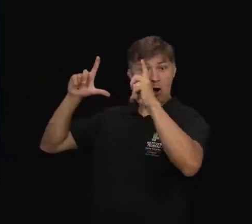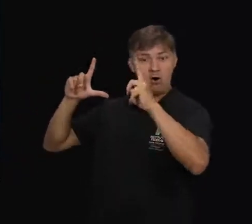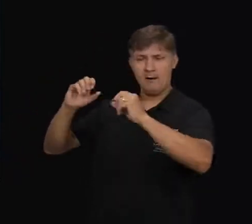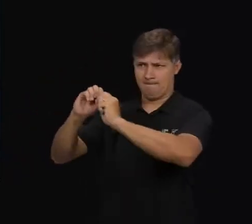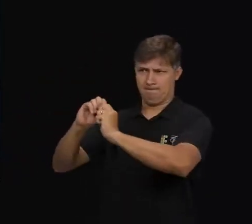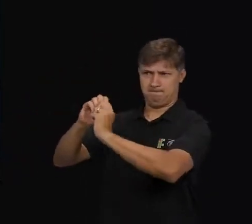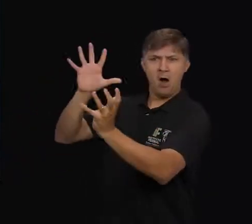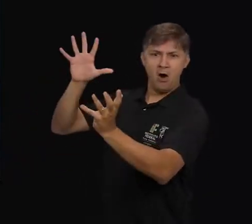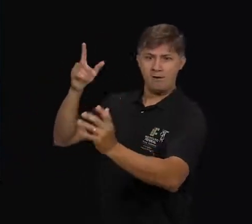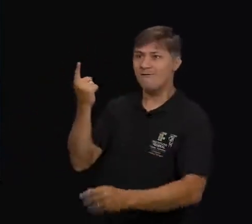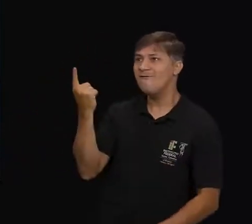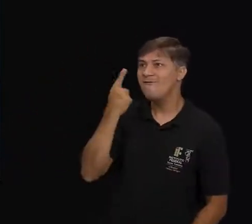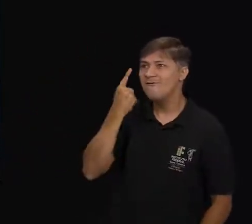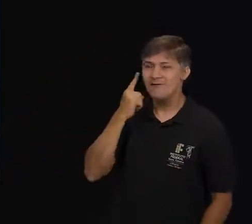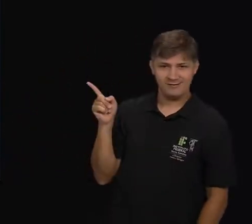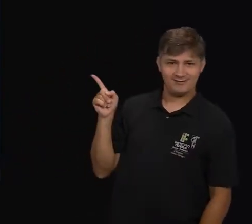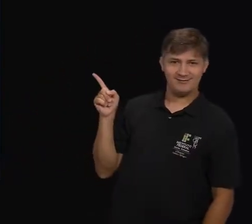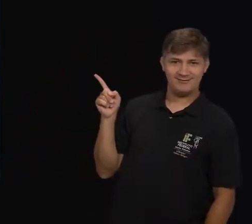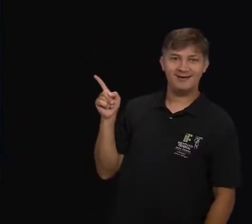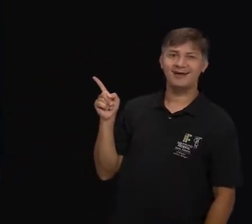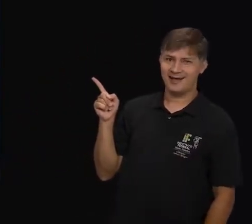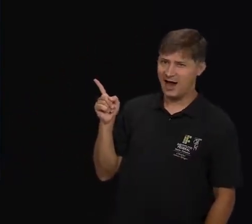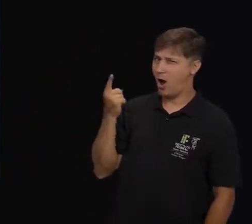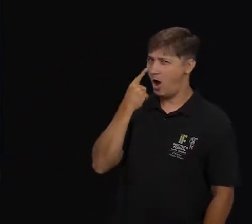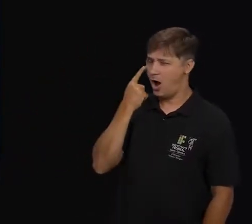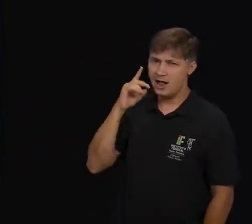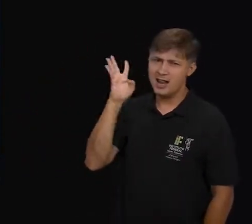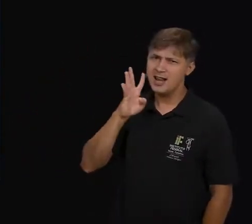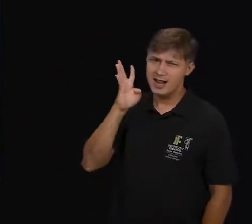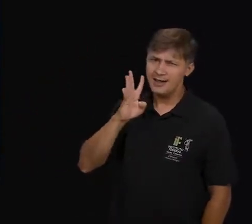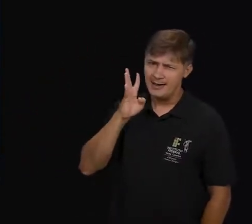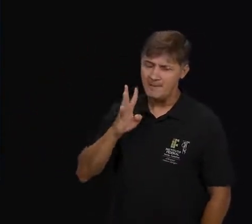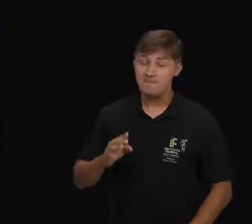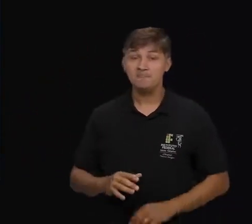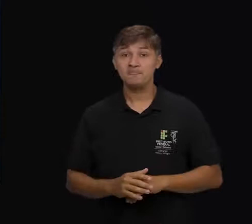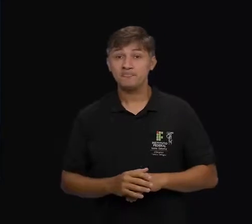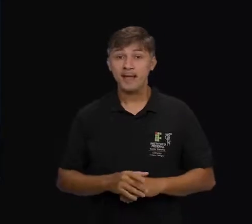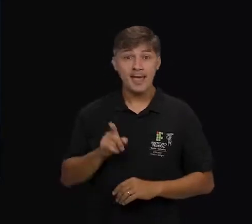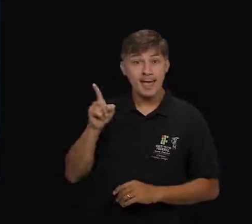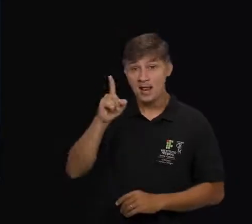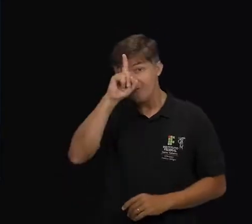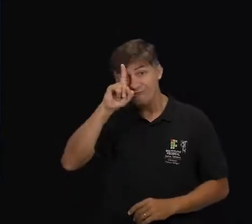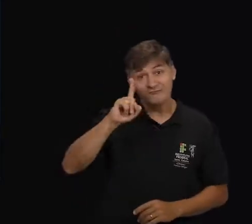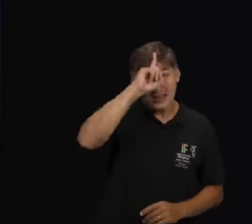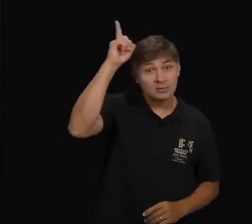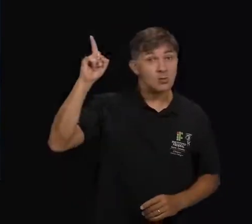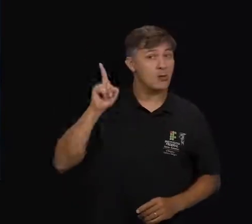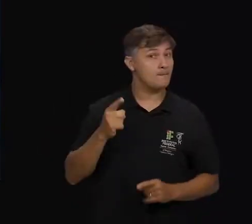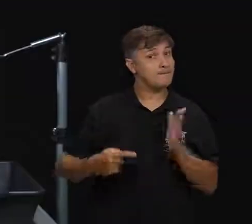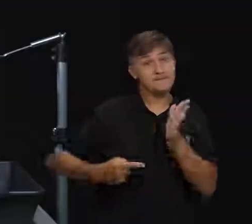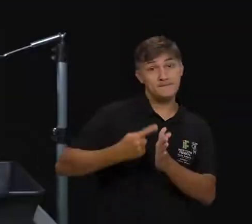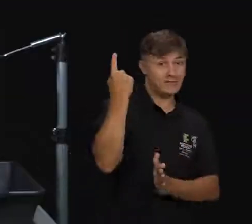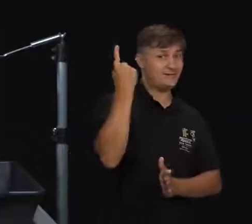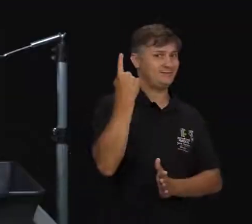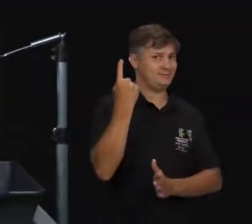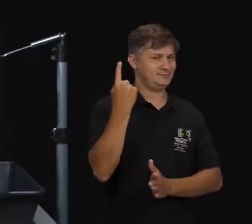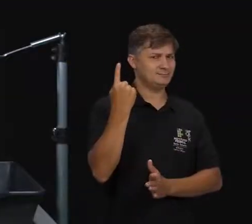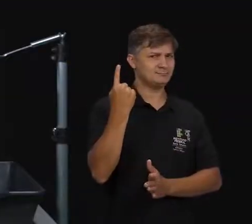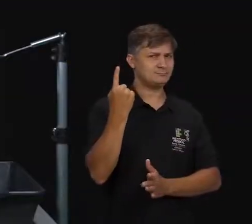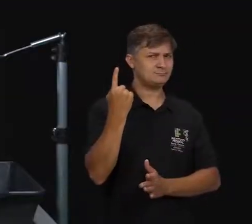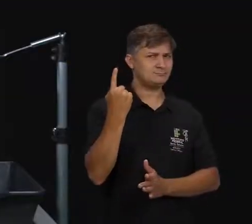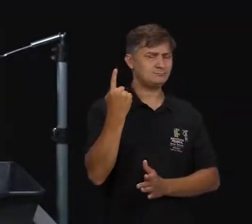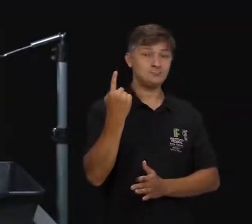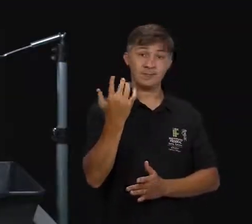ela atingiu a maçã, ela estourando. Vocês podem acompanhar também aí na imagem de ilustração. Então, ele foi o primeiro a fazer